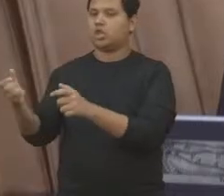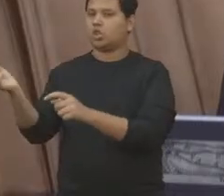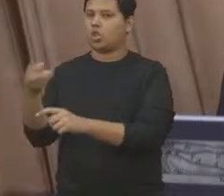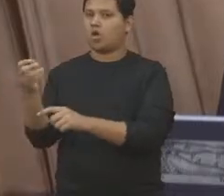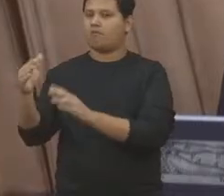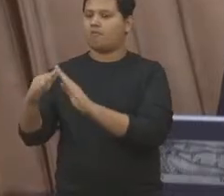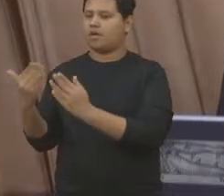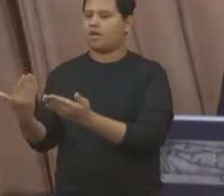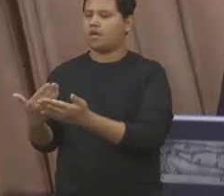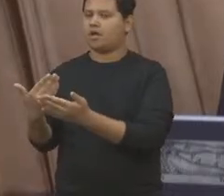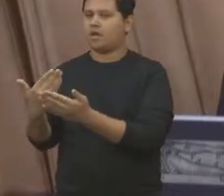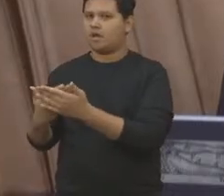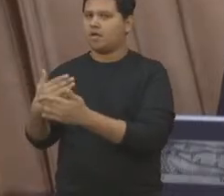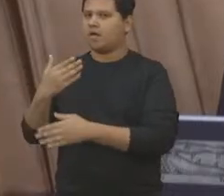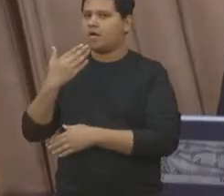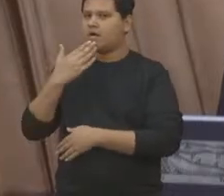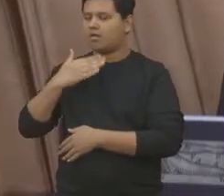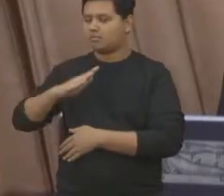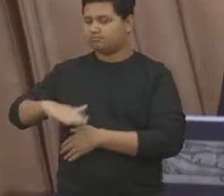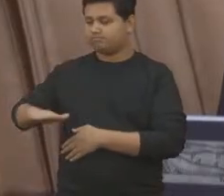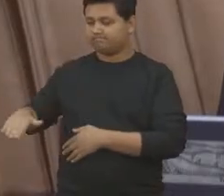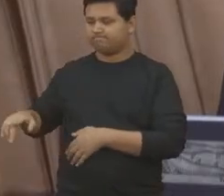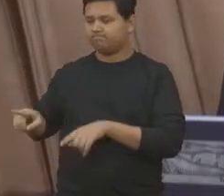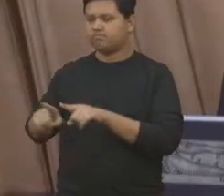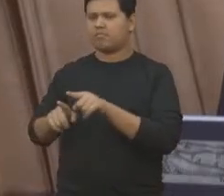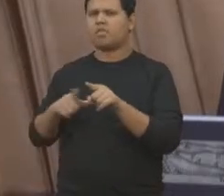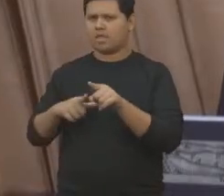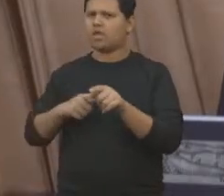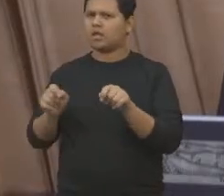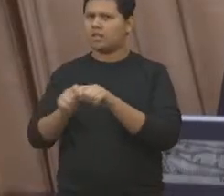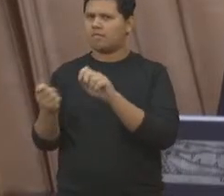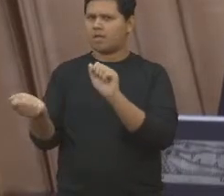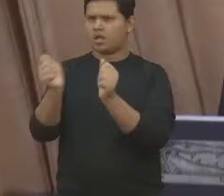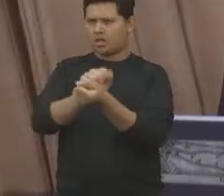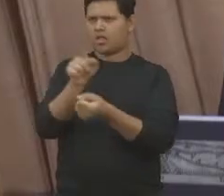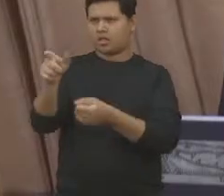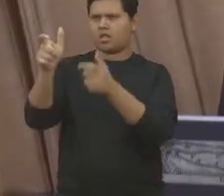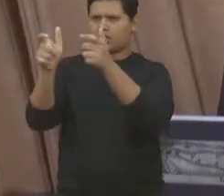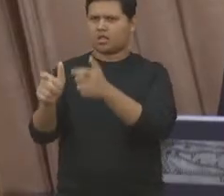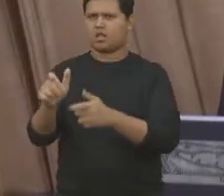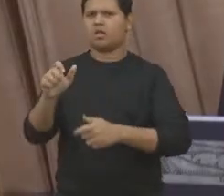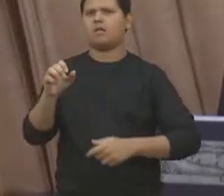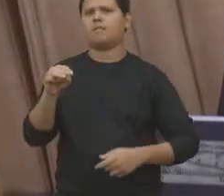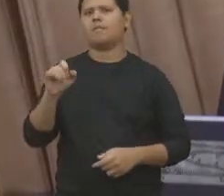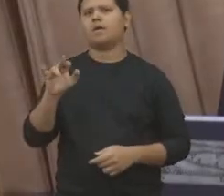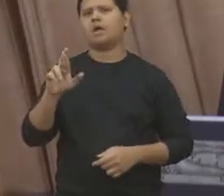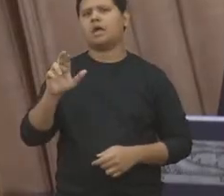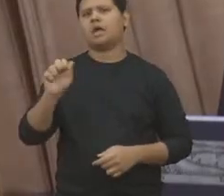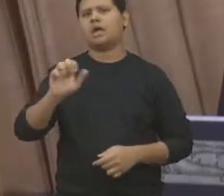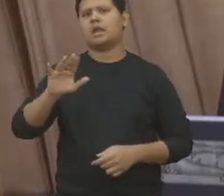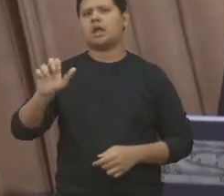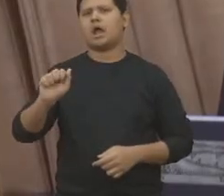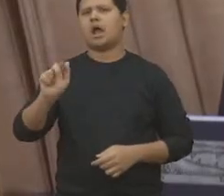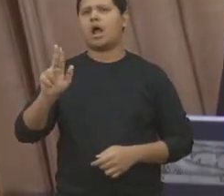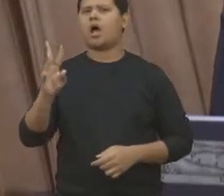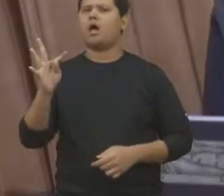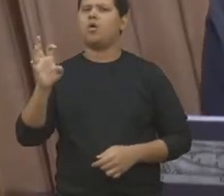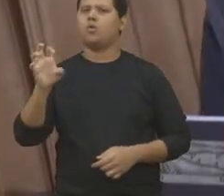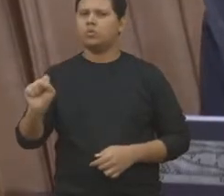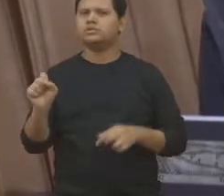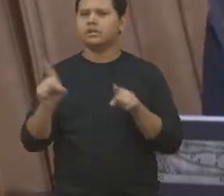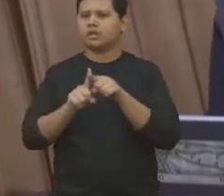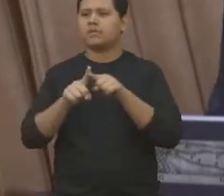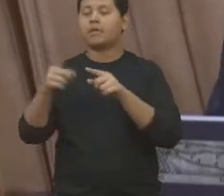creche. Existem previsões também para adequações na Escola Maria Augusto Ribeiro Daher e no Centro